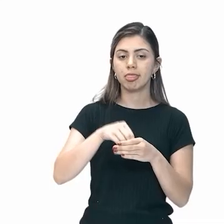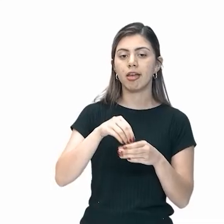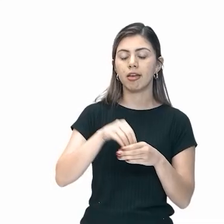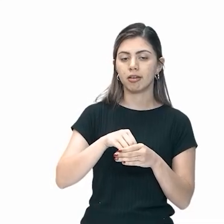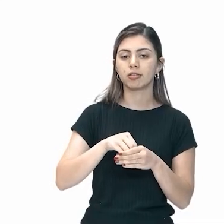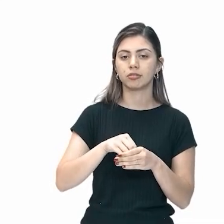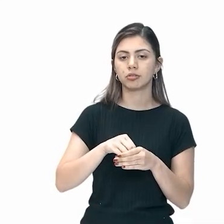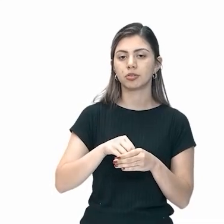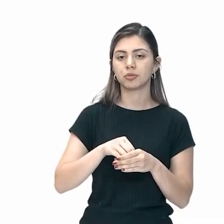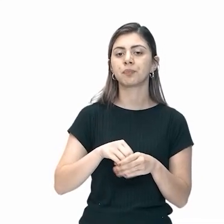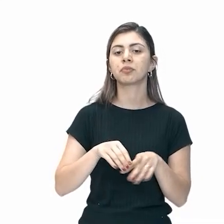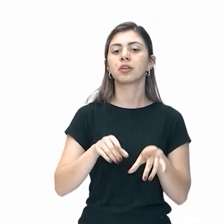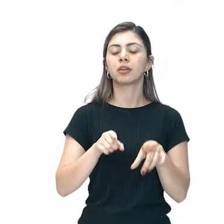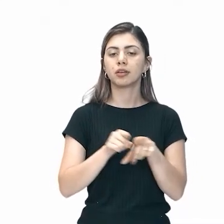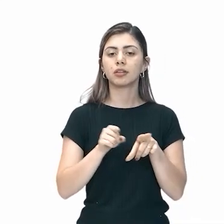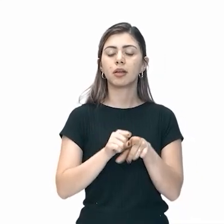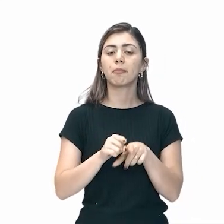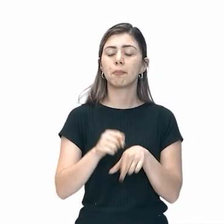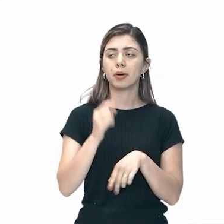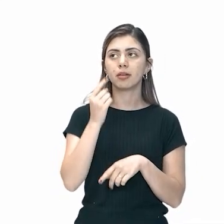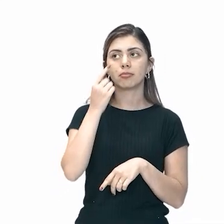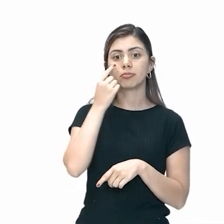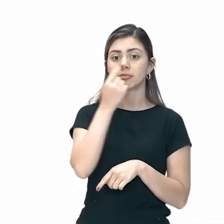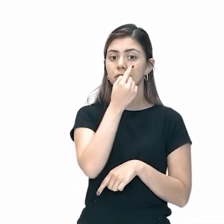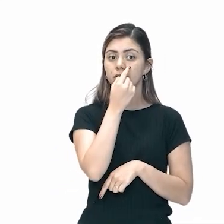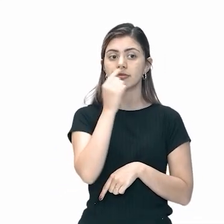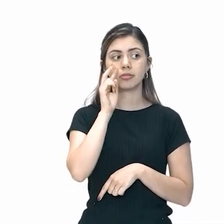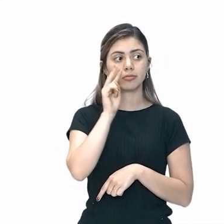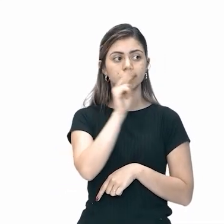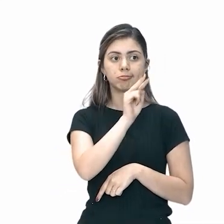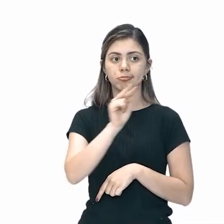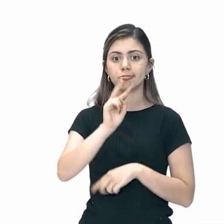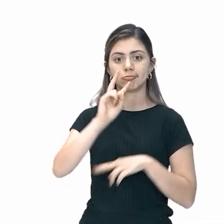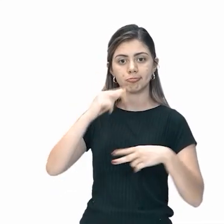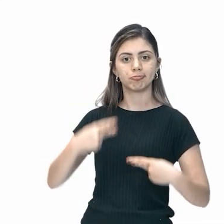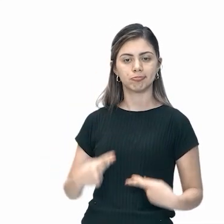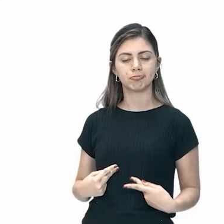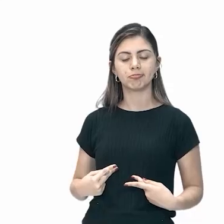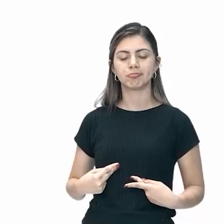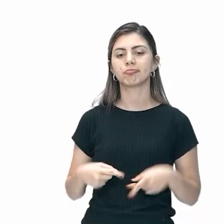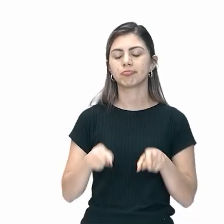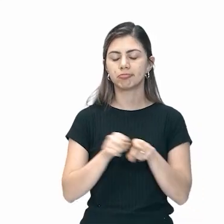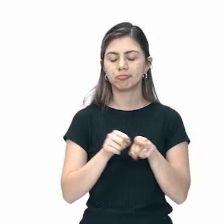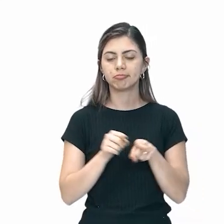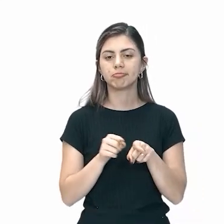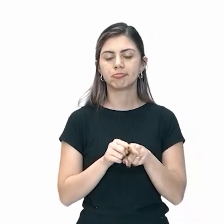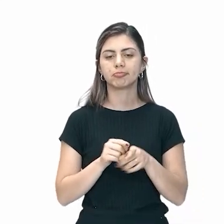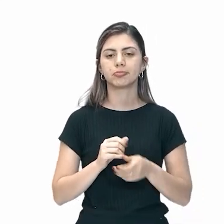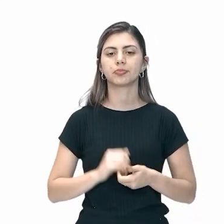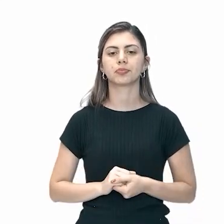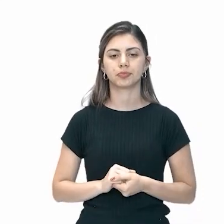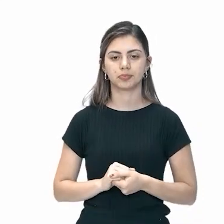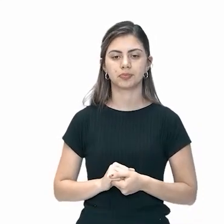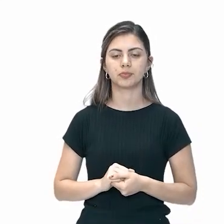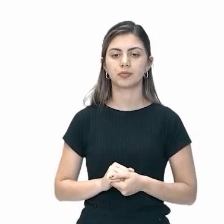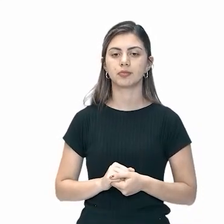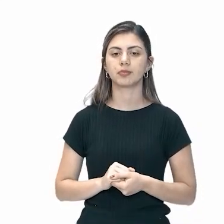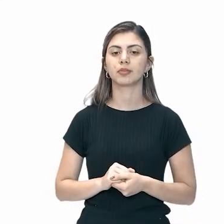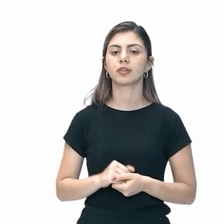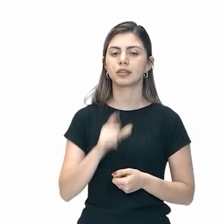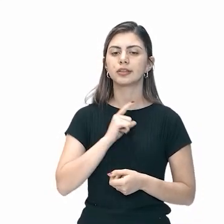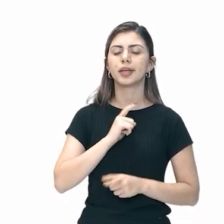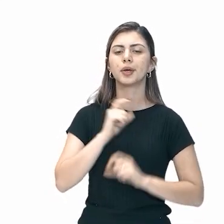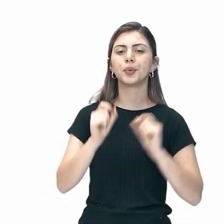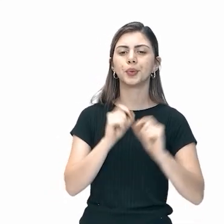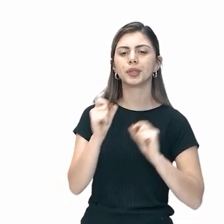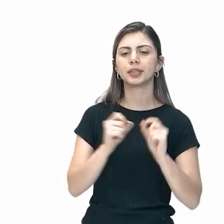mesmo na nossa visão humana, tá, pessoal? Também temos aí, ó, as